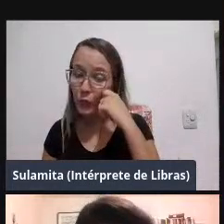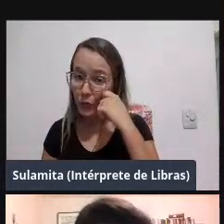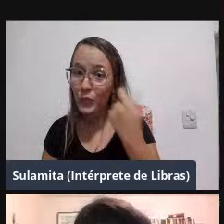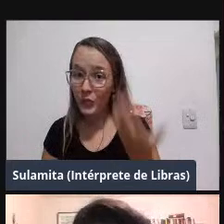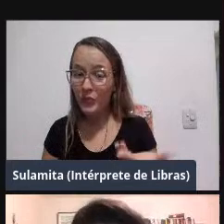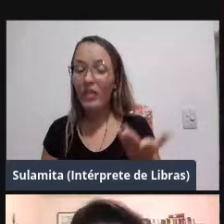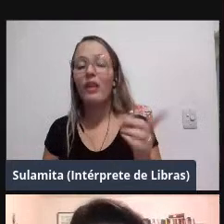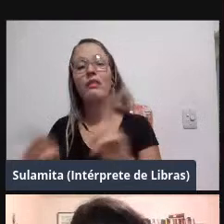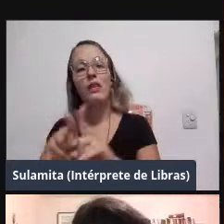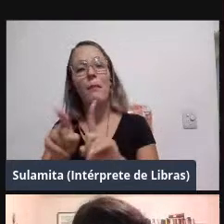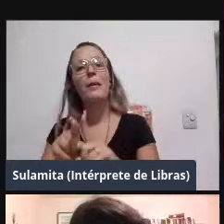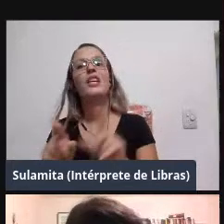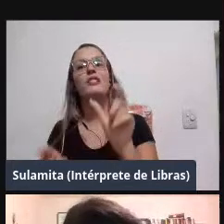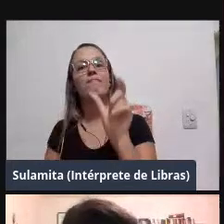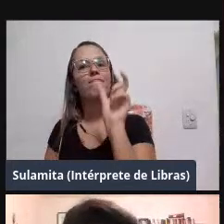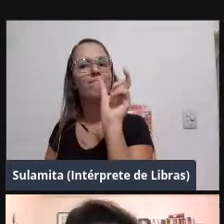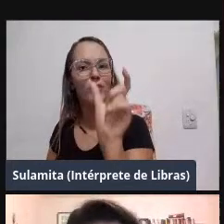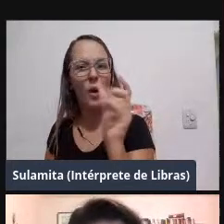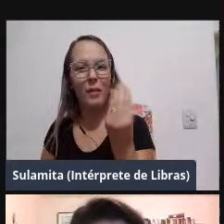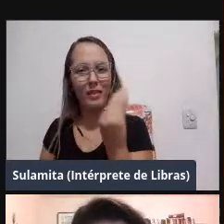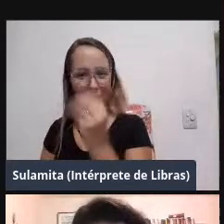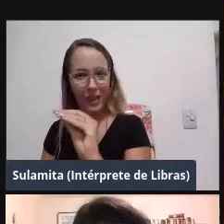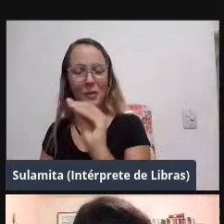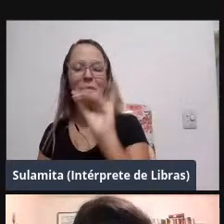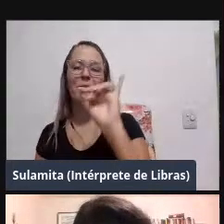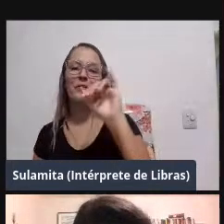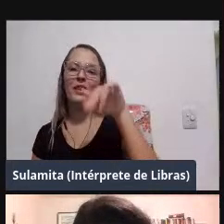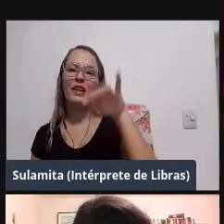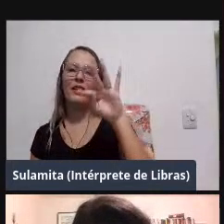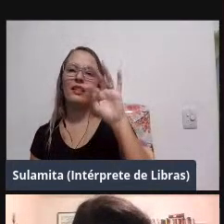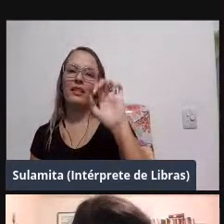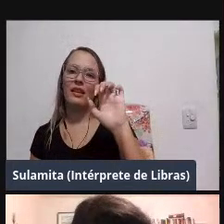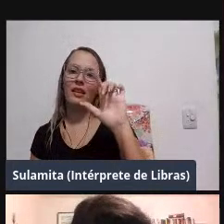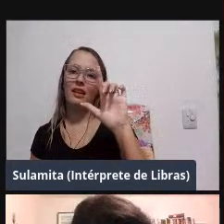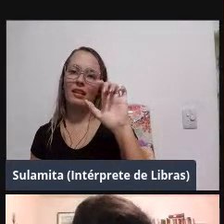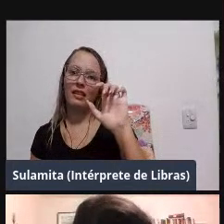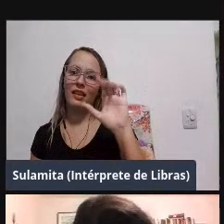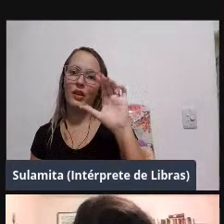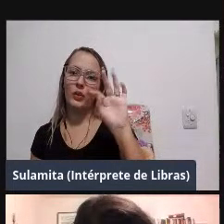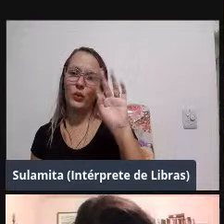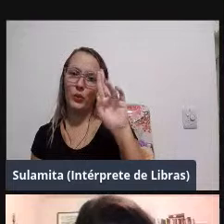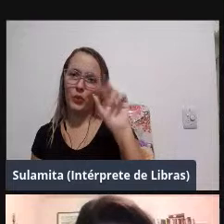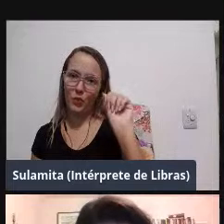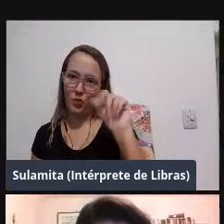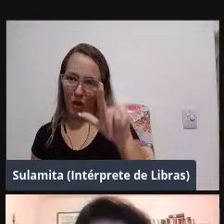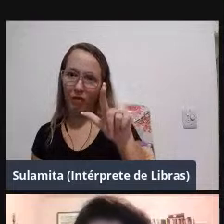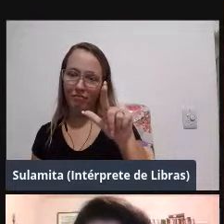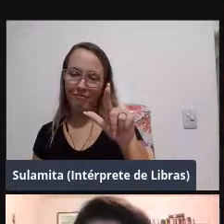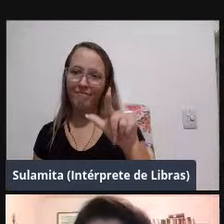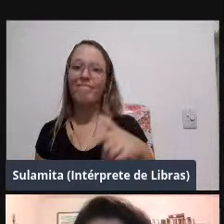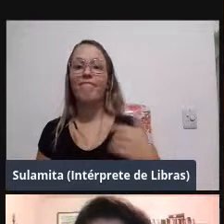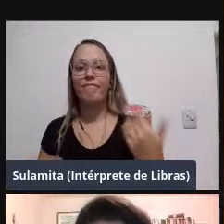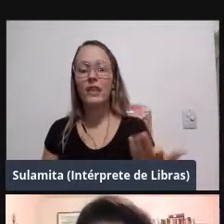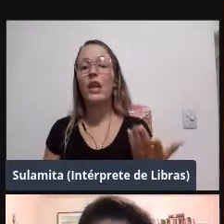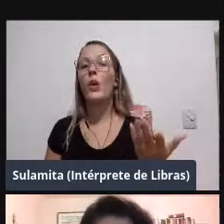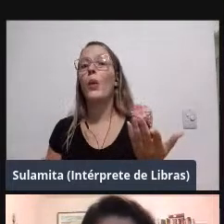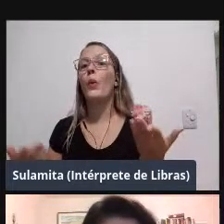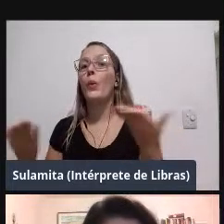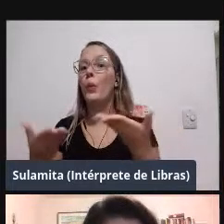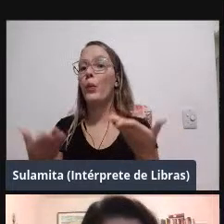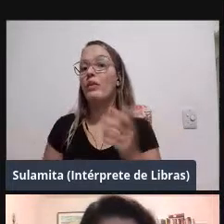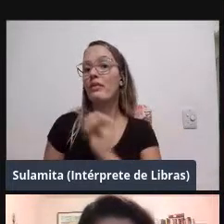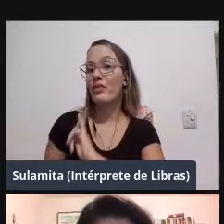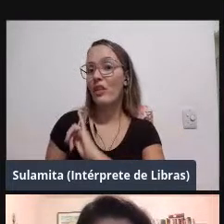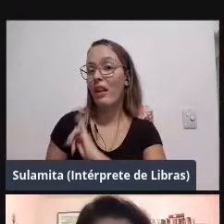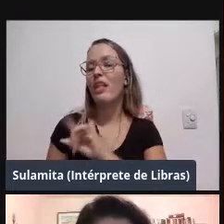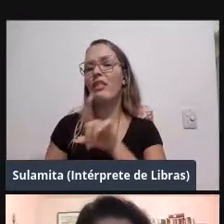também de intelectuais. Eu botei aqui o exemplo do Emetério José dos Santos, que é maranhense, mas radicado no Rio de Janeiro, do Nascimento Moraes,